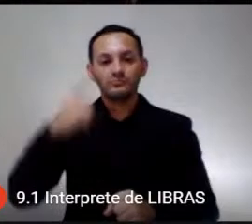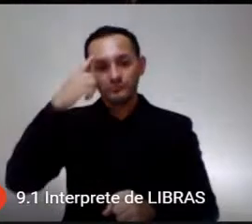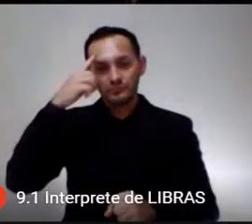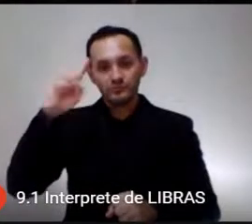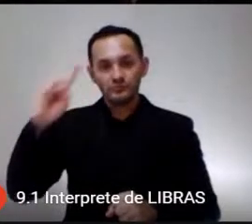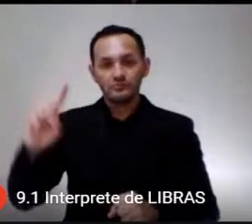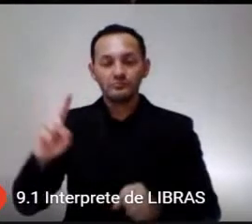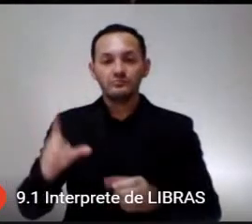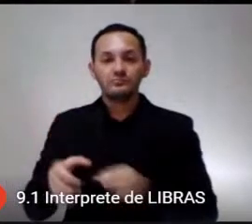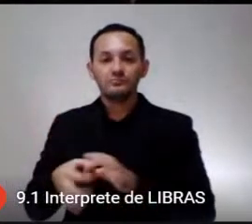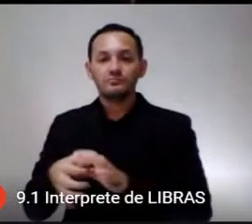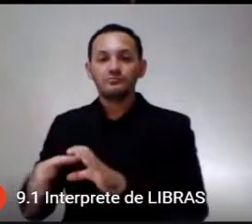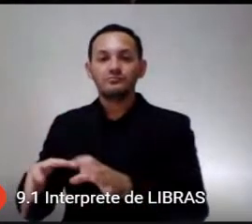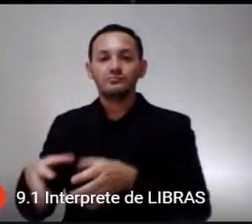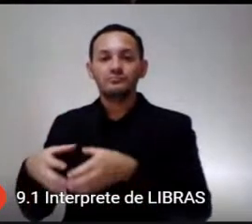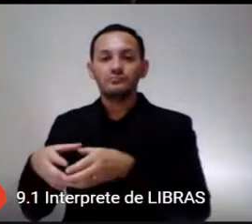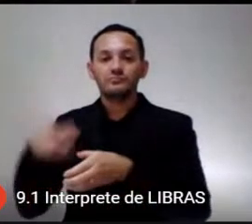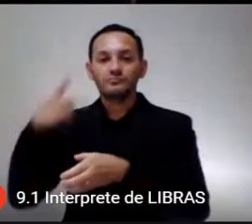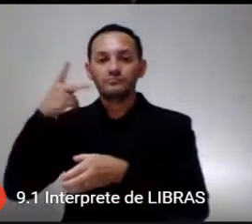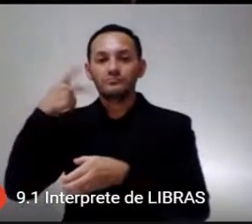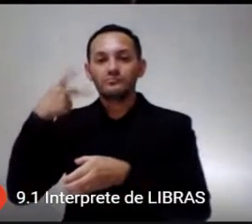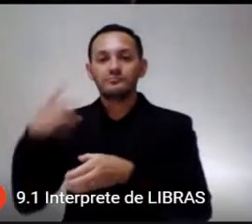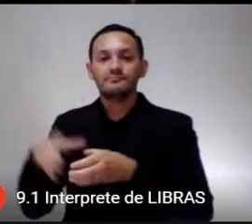dos partidos. Então, me parece que